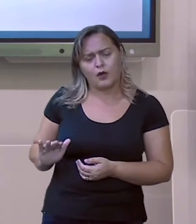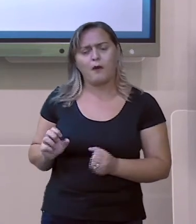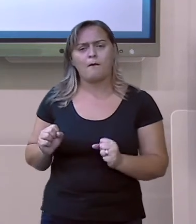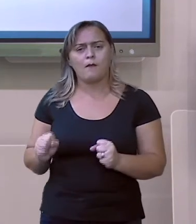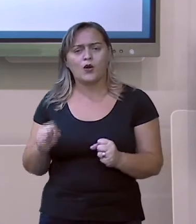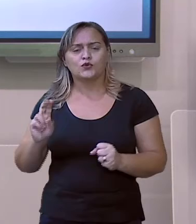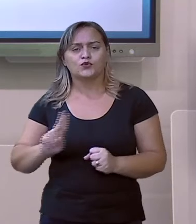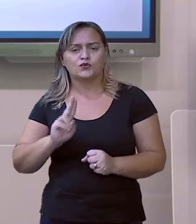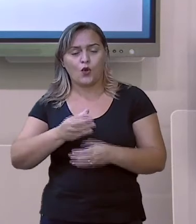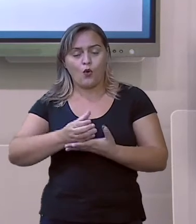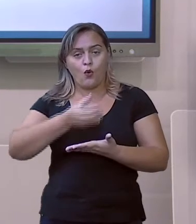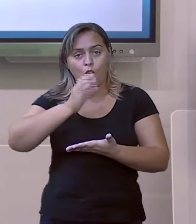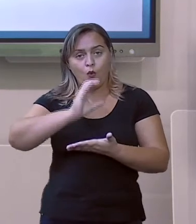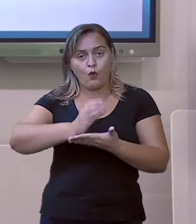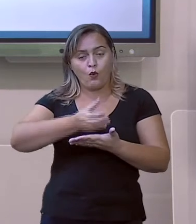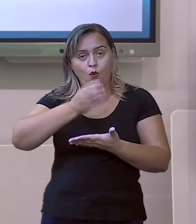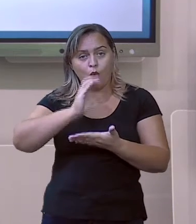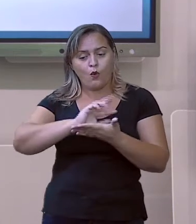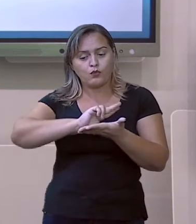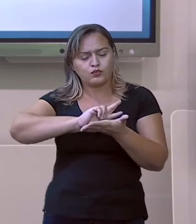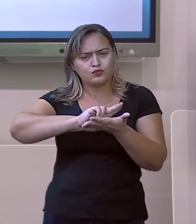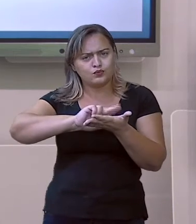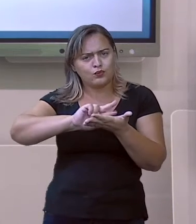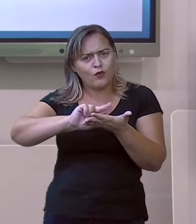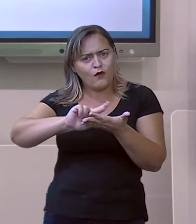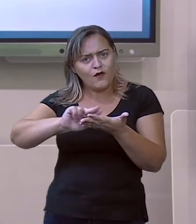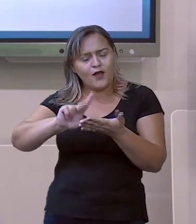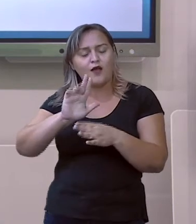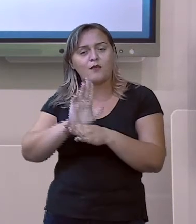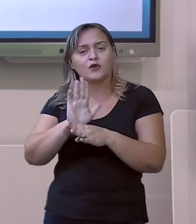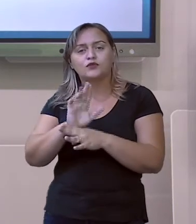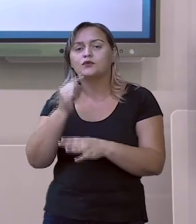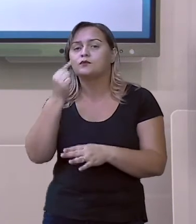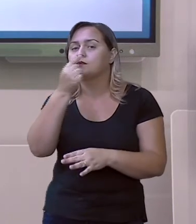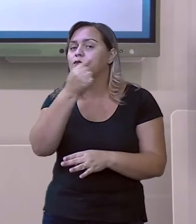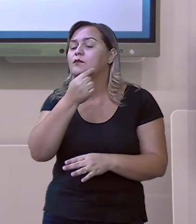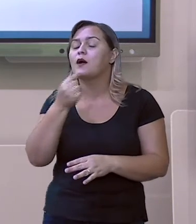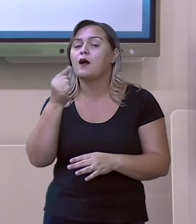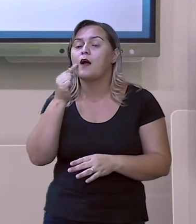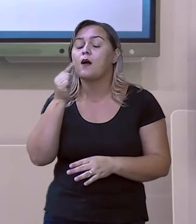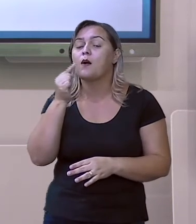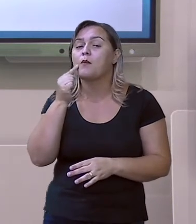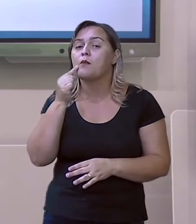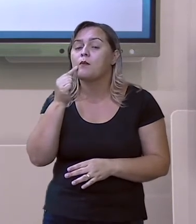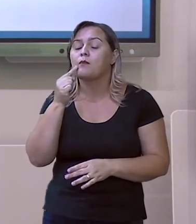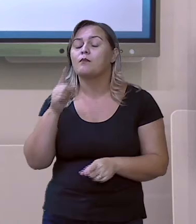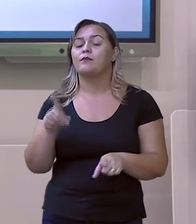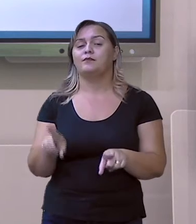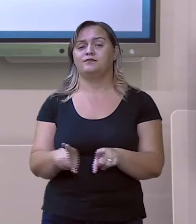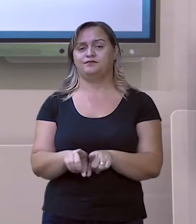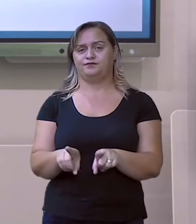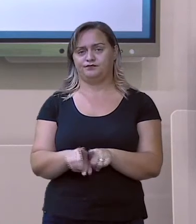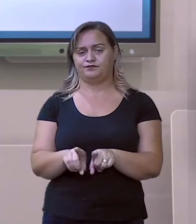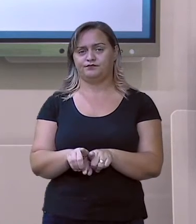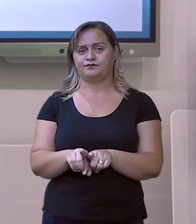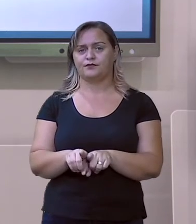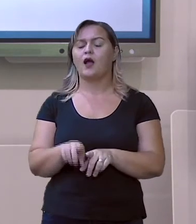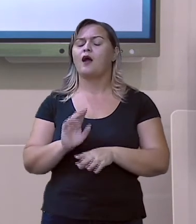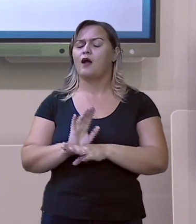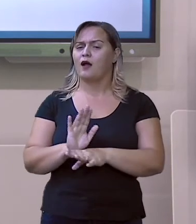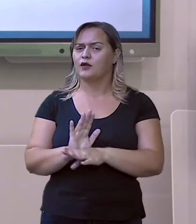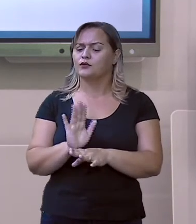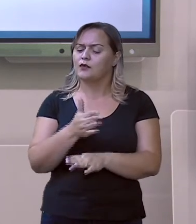para alimentar essa criança. Esses exercícios estimulam os músculos da face e também o sistema nervoso central,